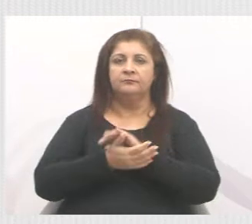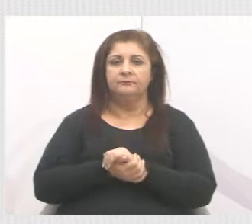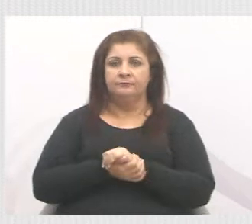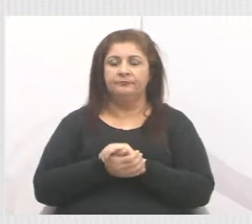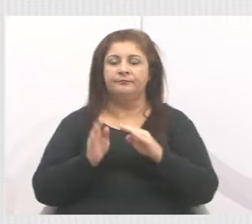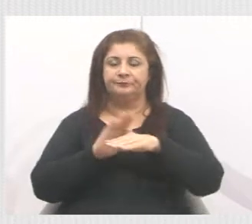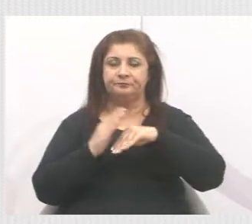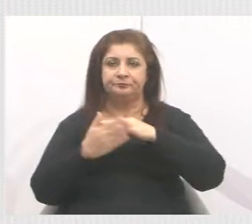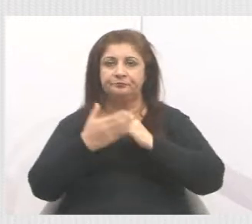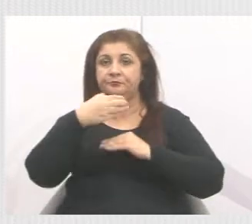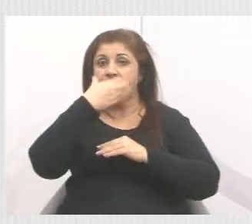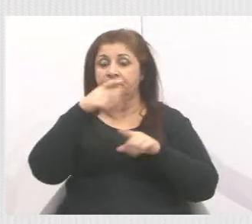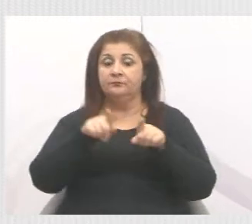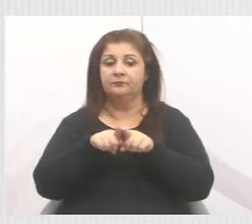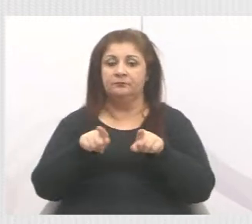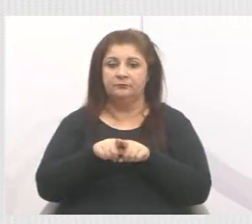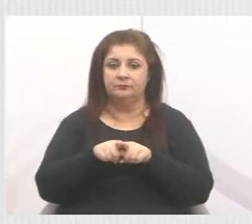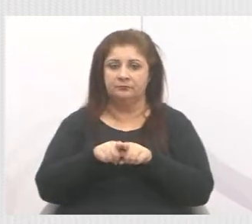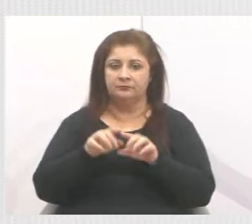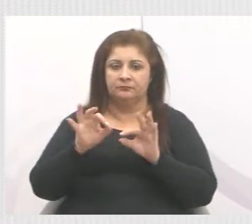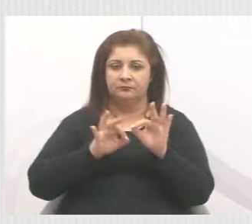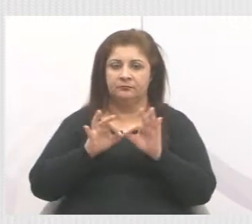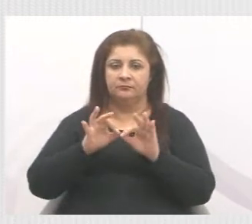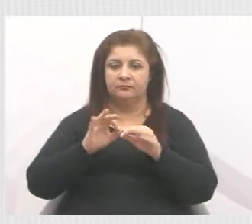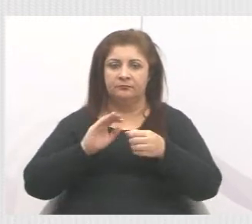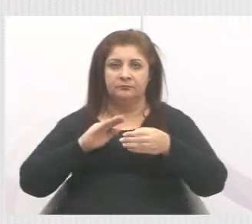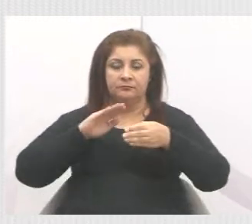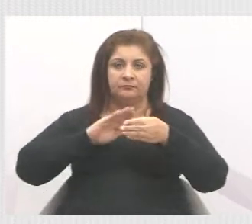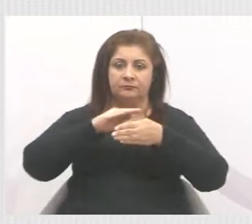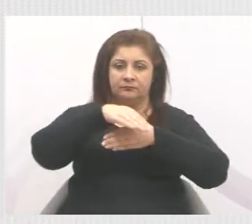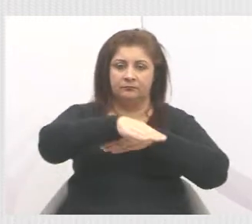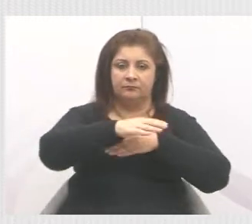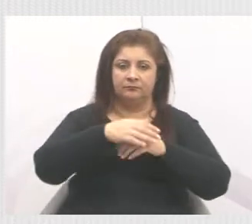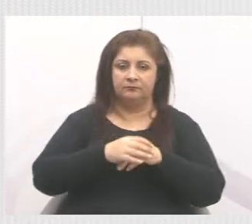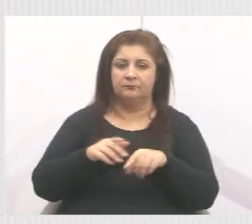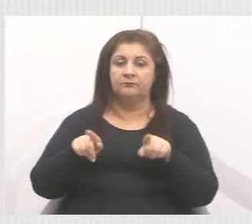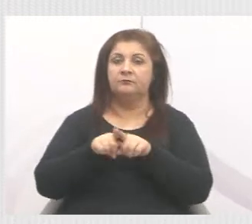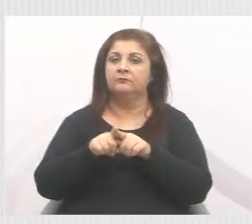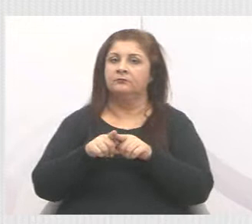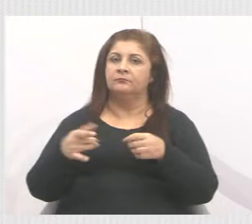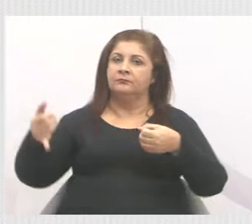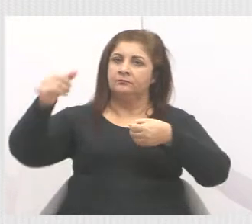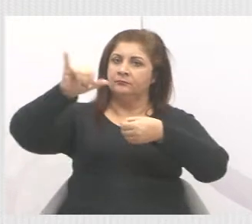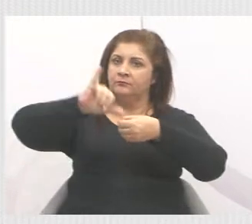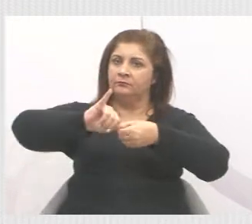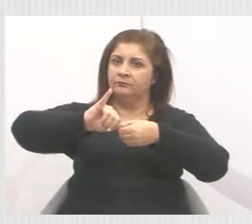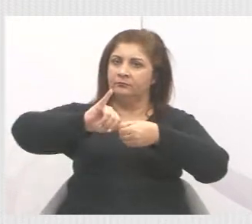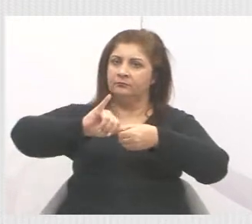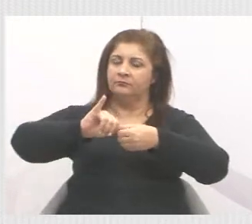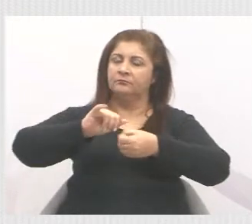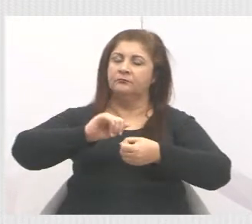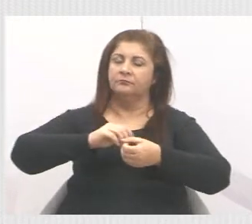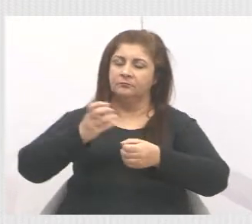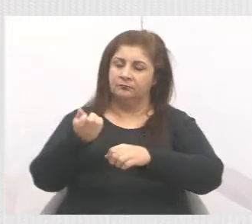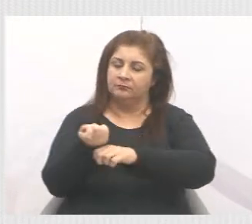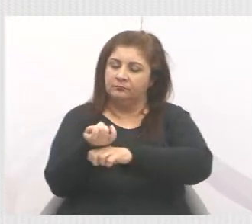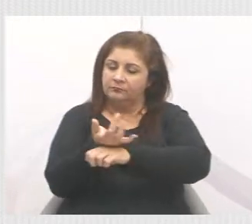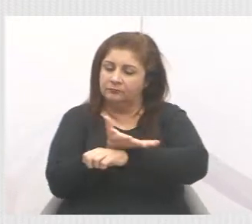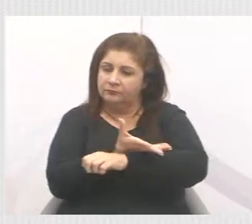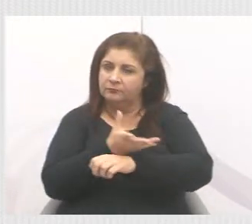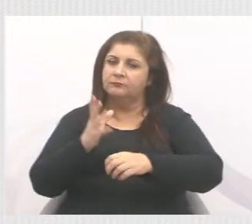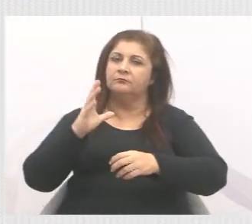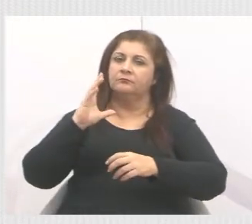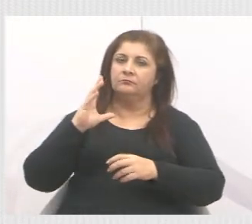a inspeção de pontes e o programa Renova Centro, que visa melhorar a qualidade urbanística do centro